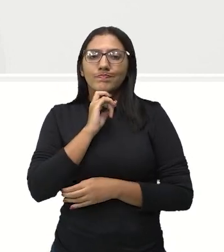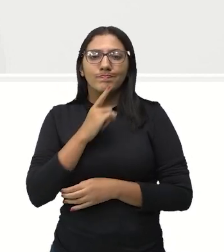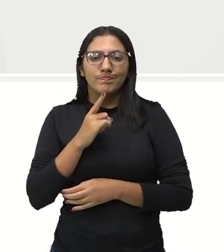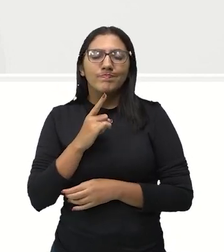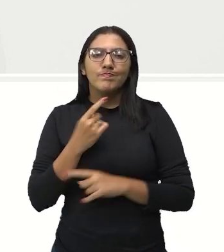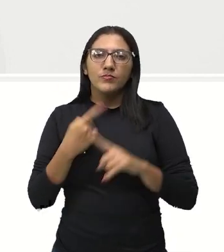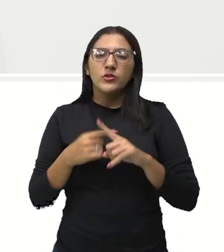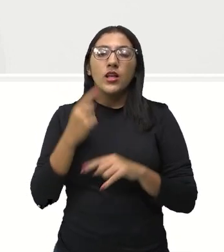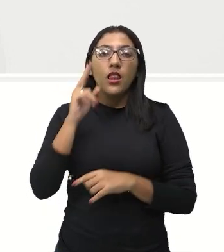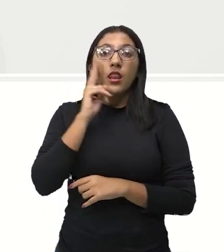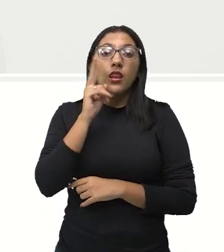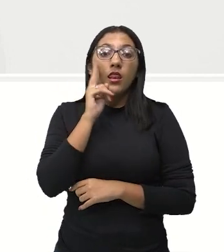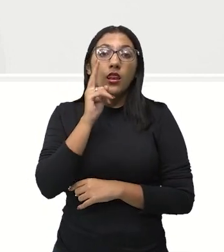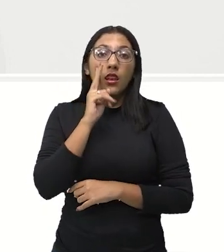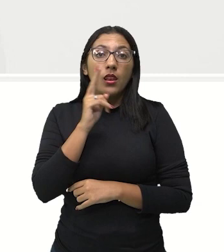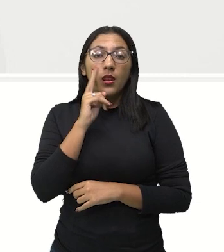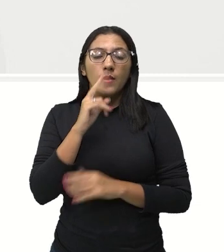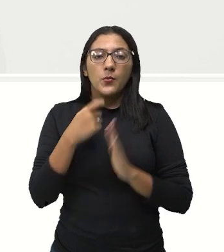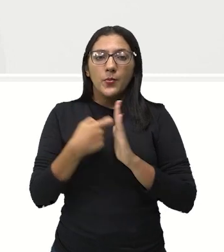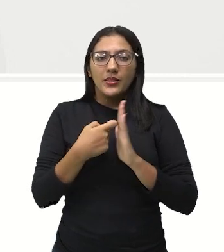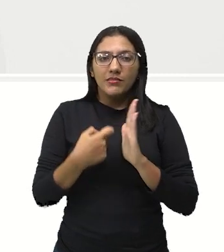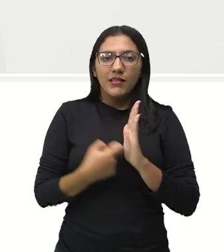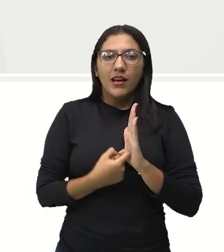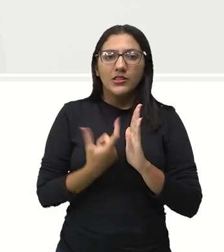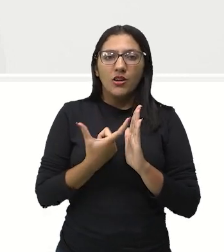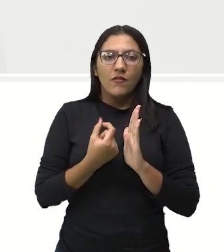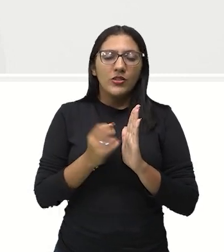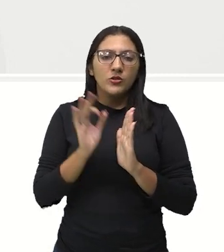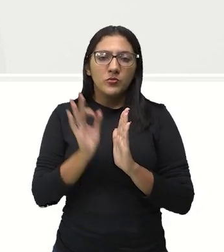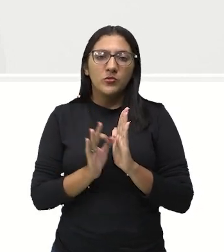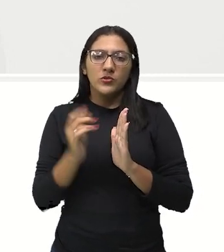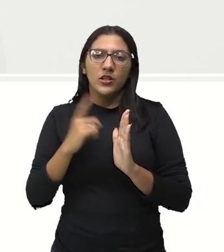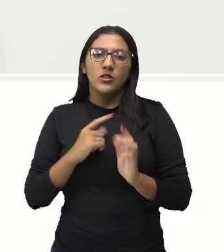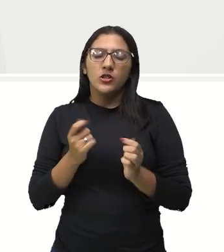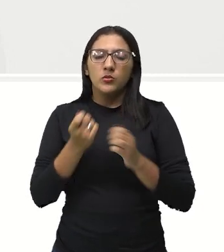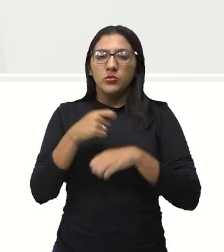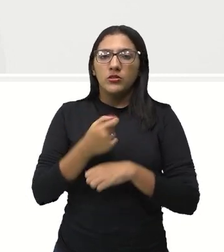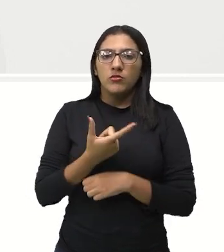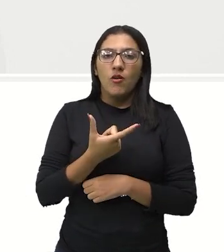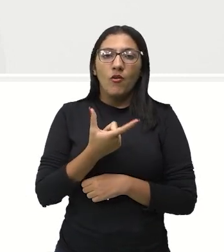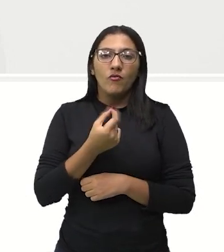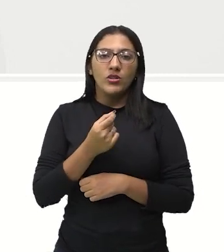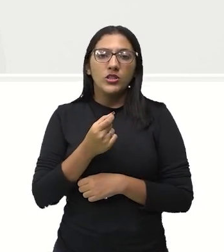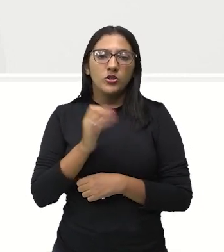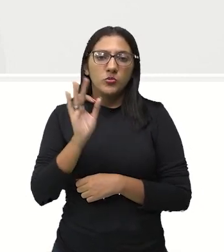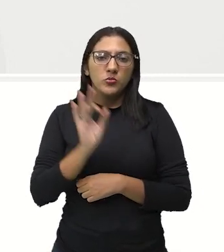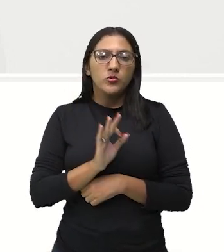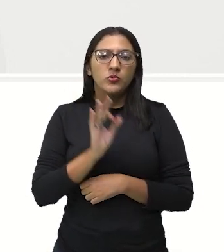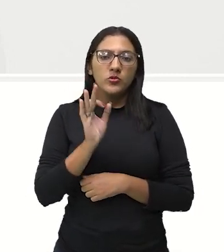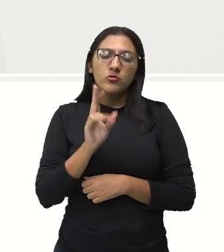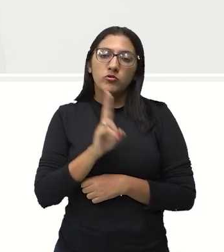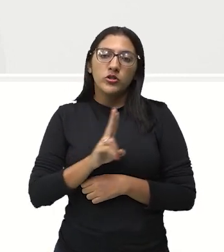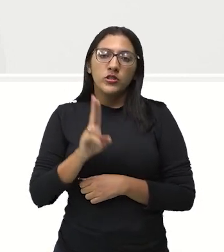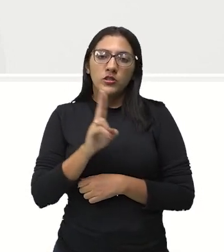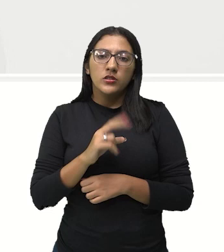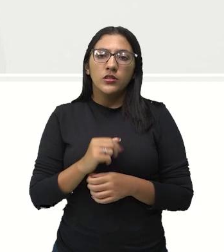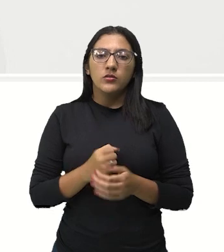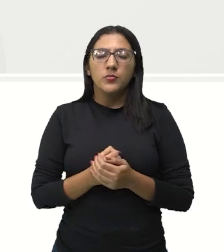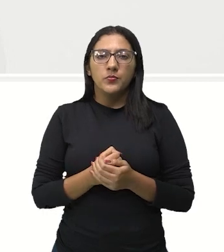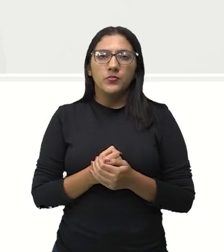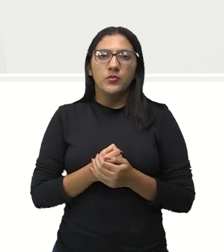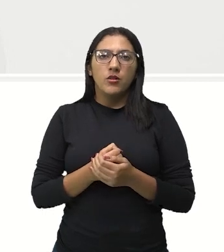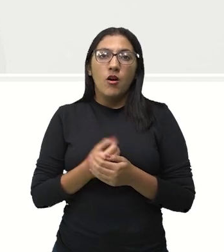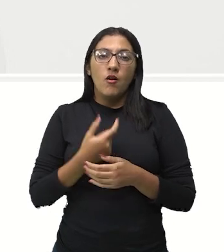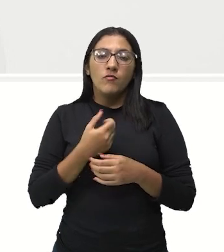sabe que a taxa, a gente pode representar uma taxa de 20% sendo 20 sobre